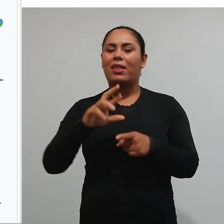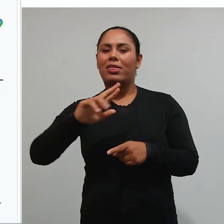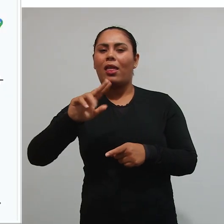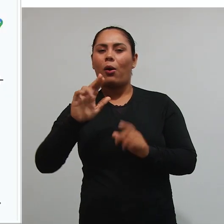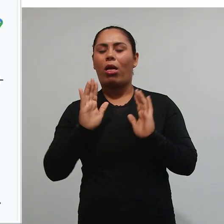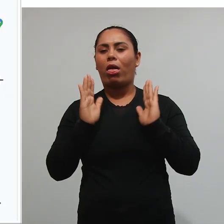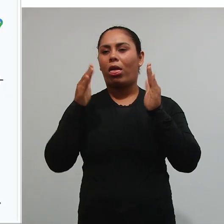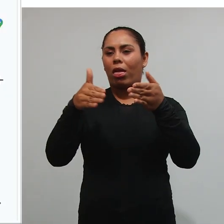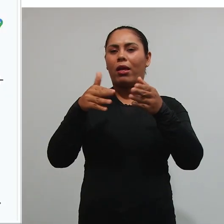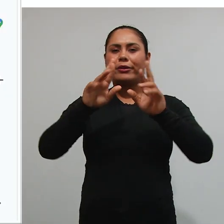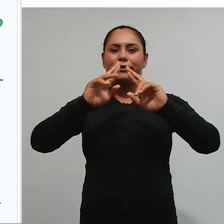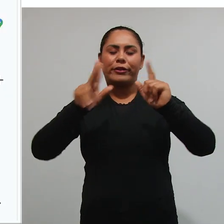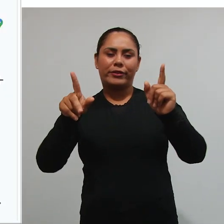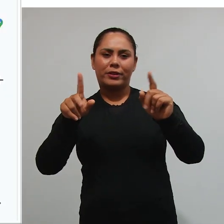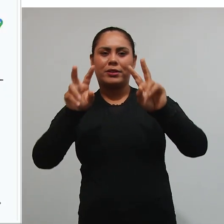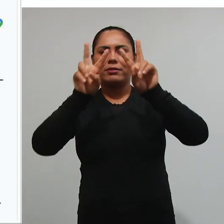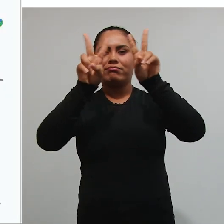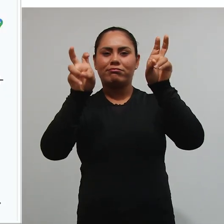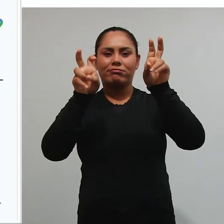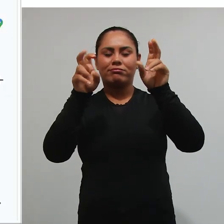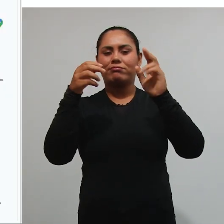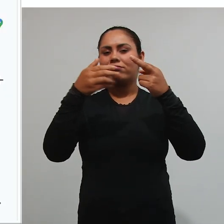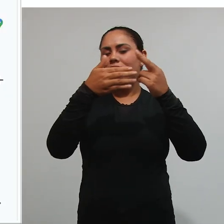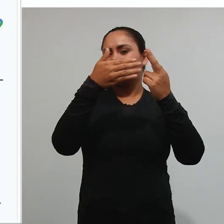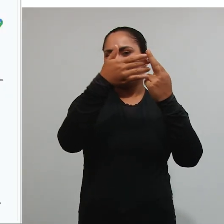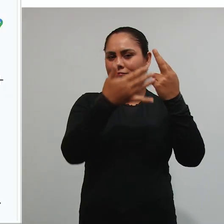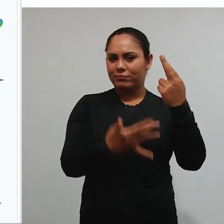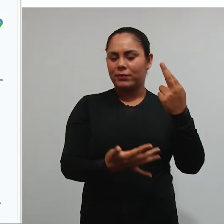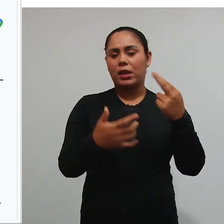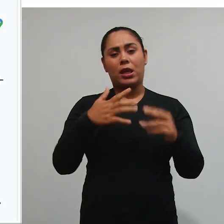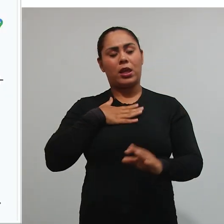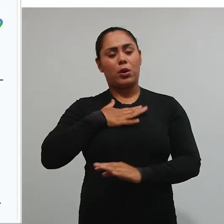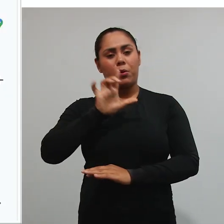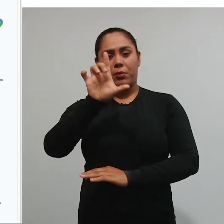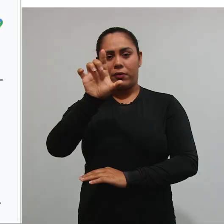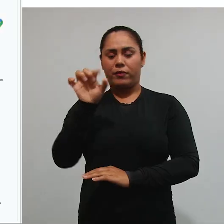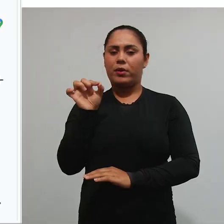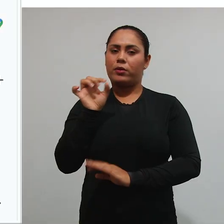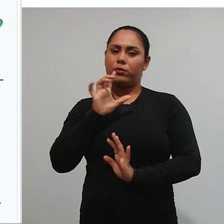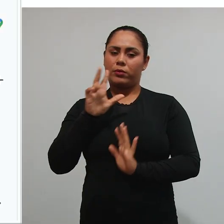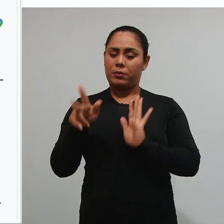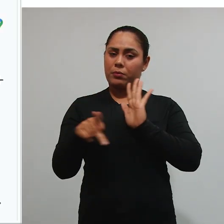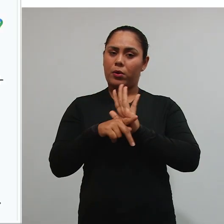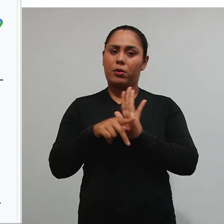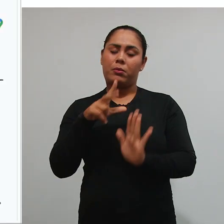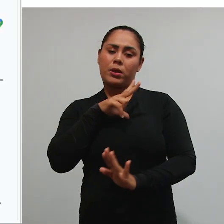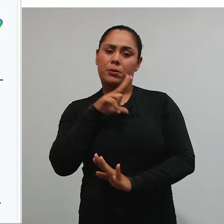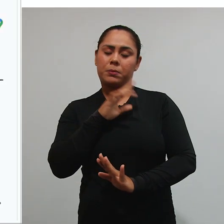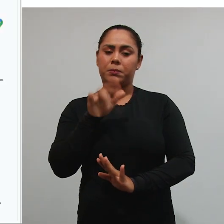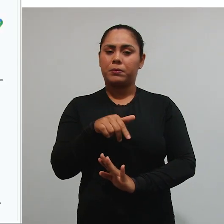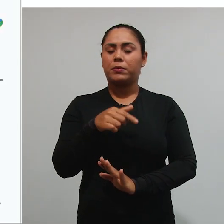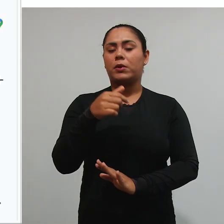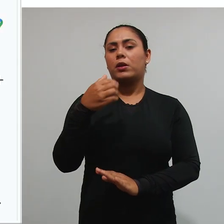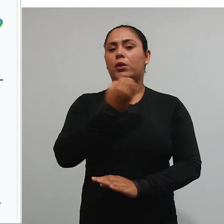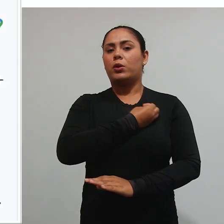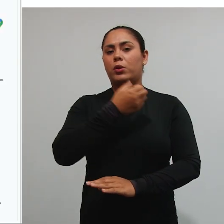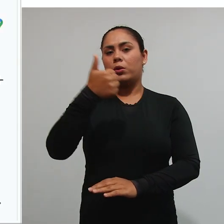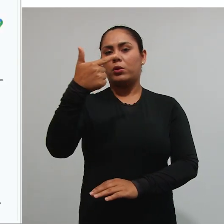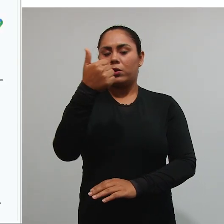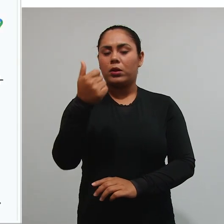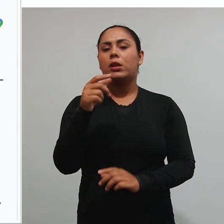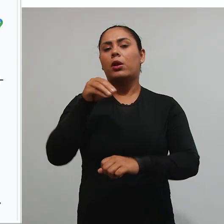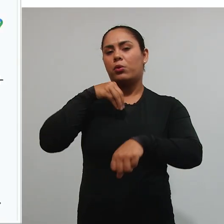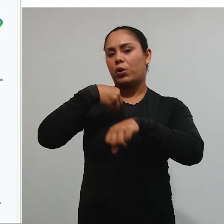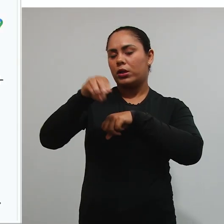grande destaque o título das referências. Então, eu prefiro particularmente usar o tamanho 12, mas há orientações